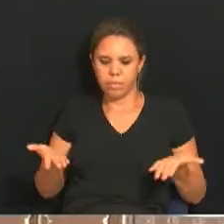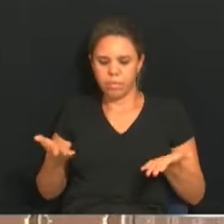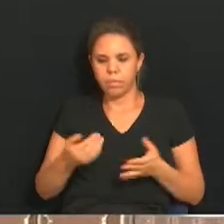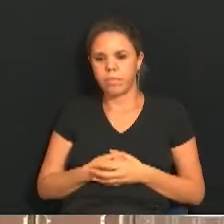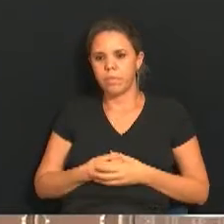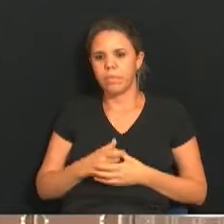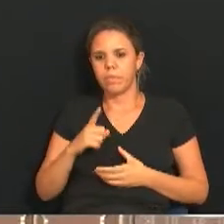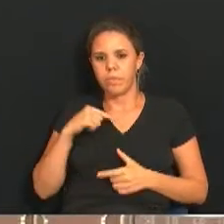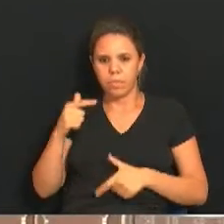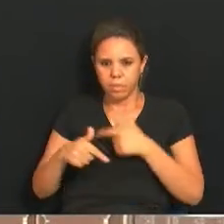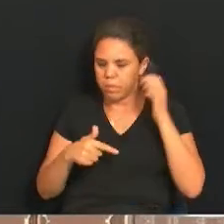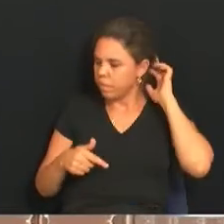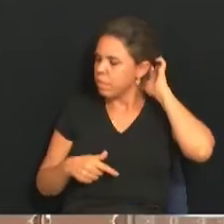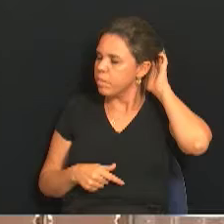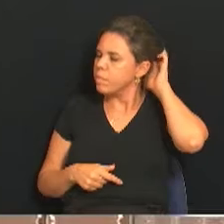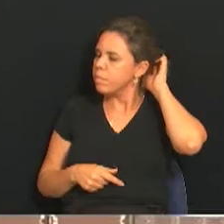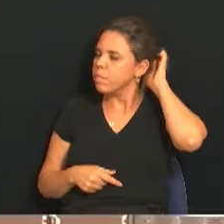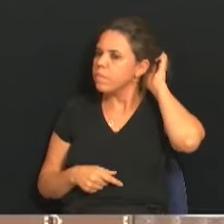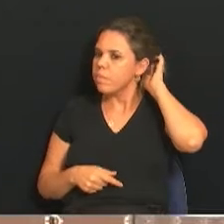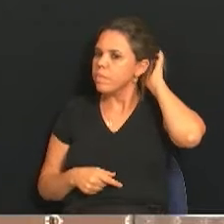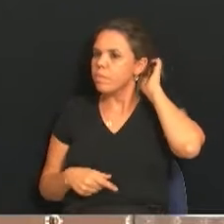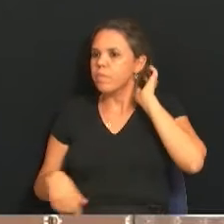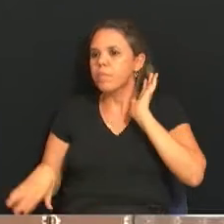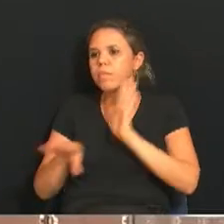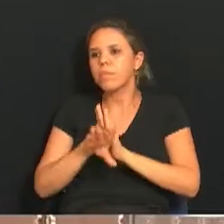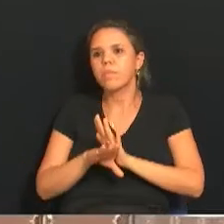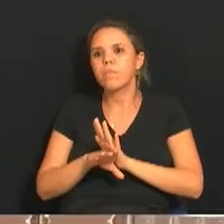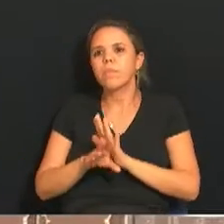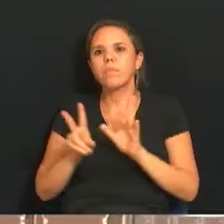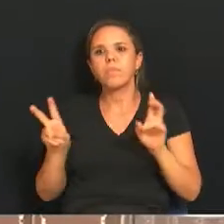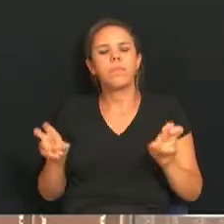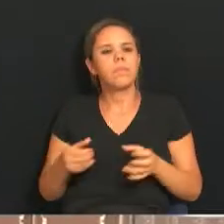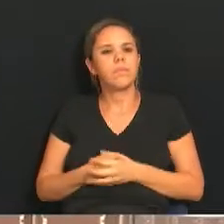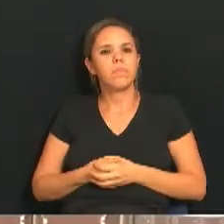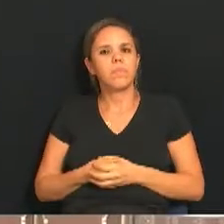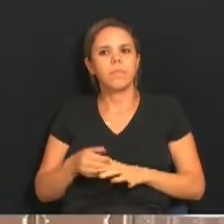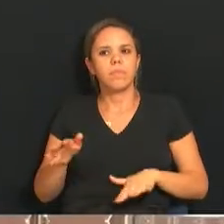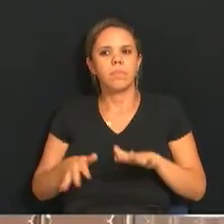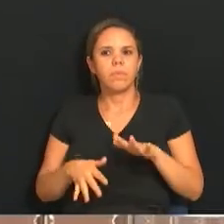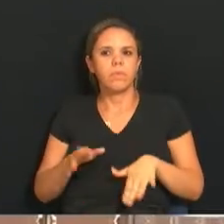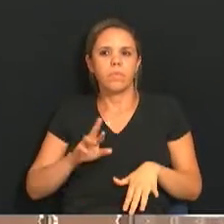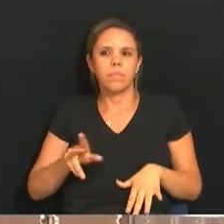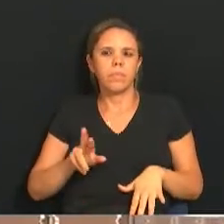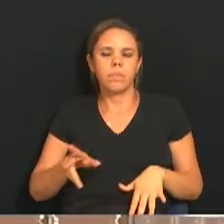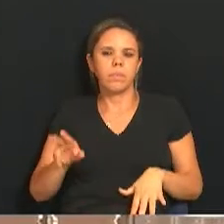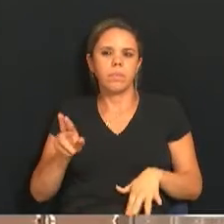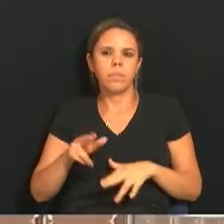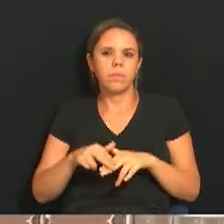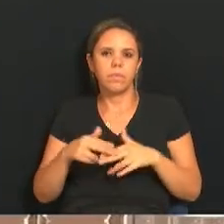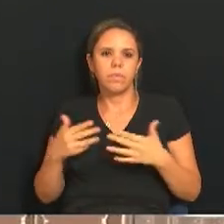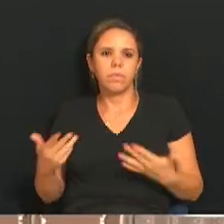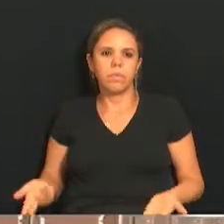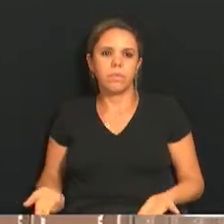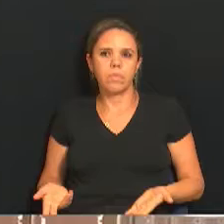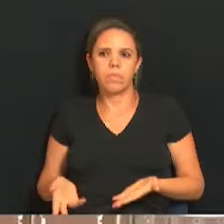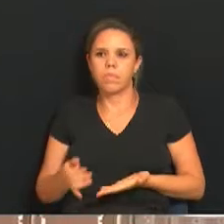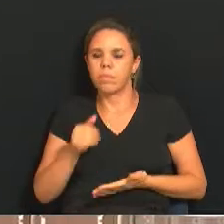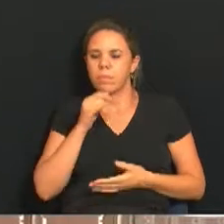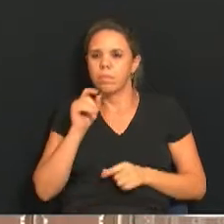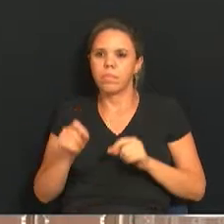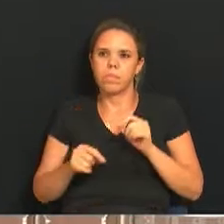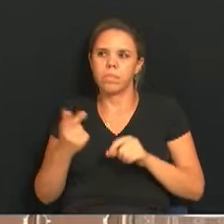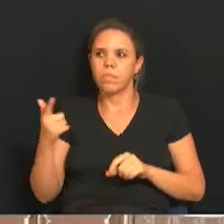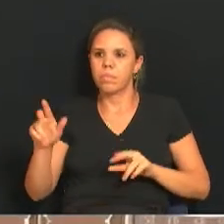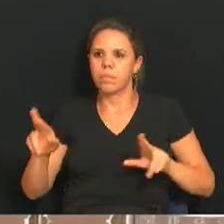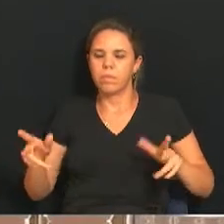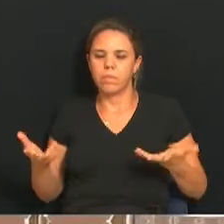ser trabalhado. A gente tem que chegar em algum bom termo, que talvez não seja exatamente como um ou outro